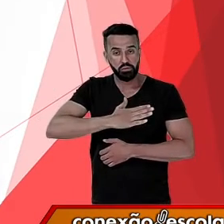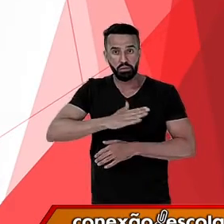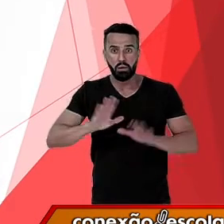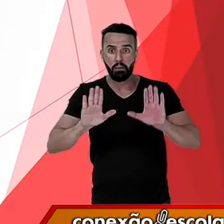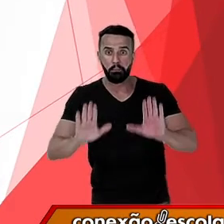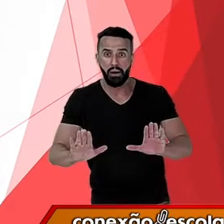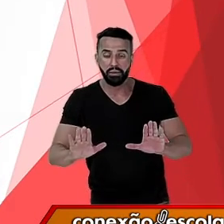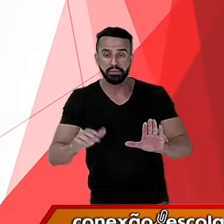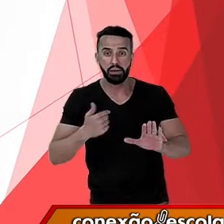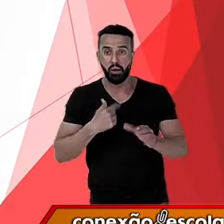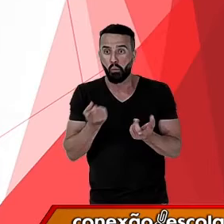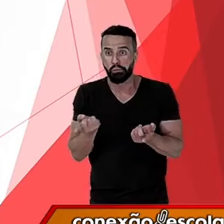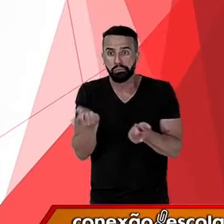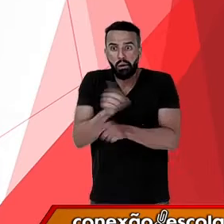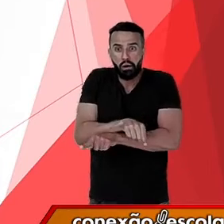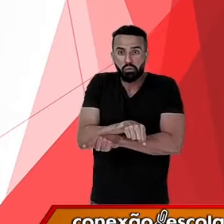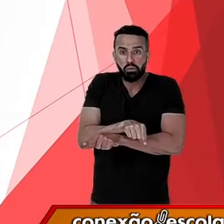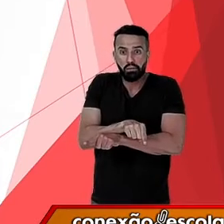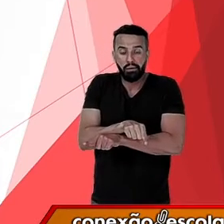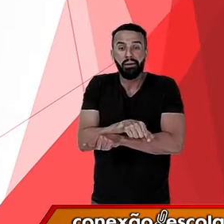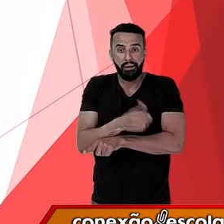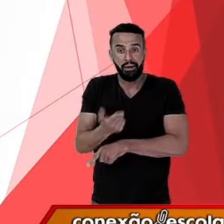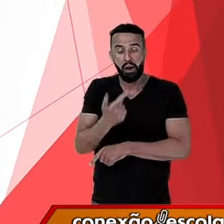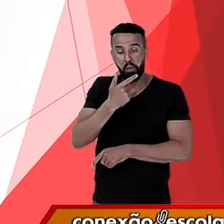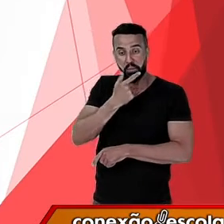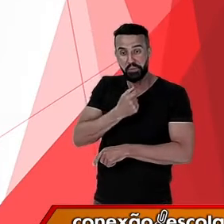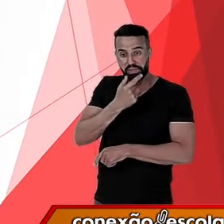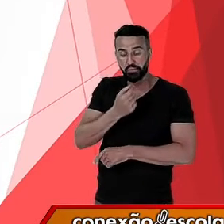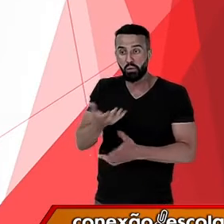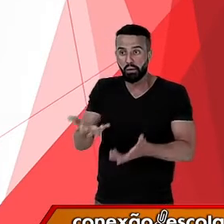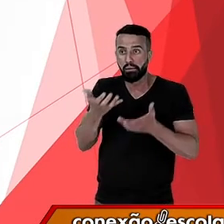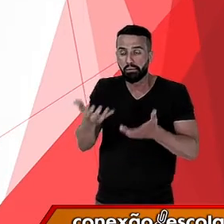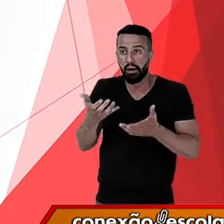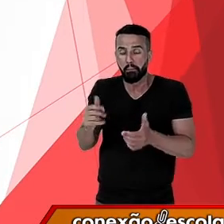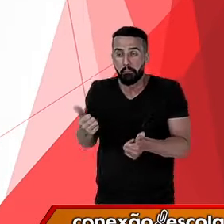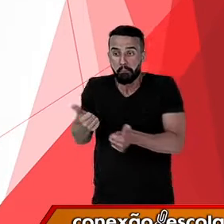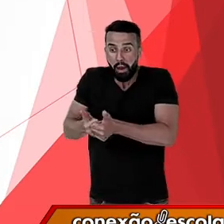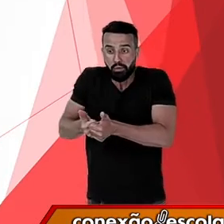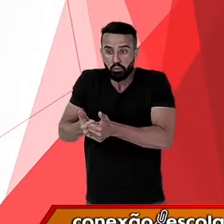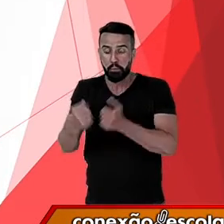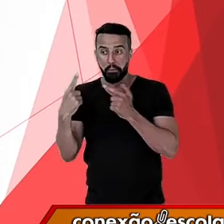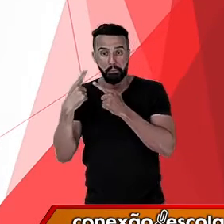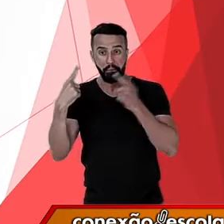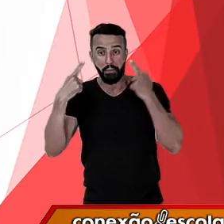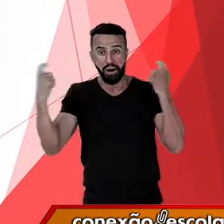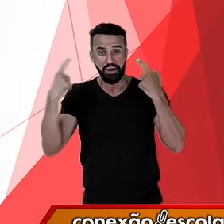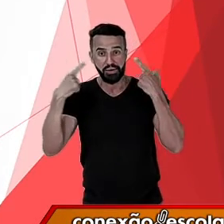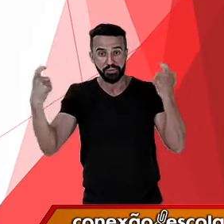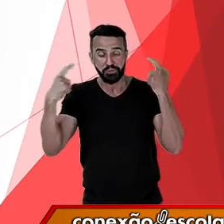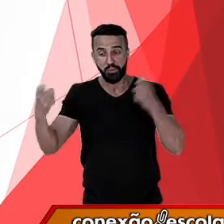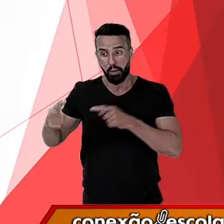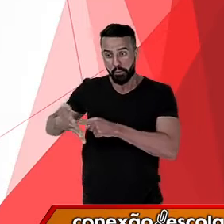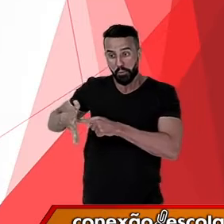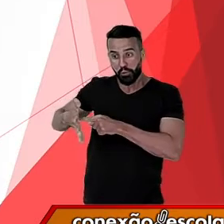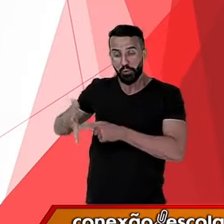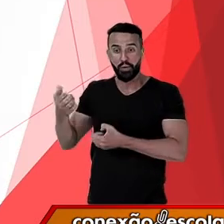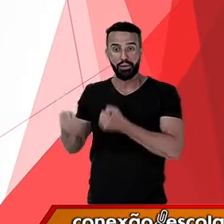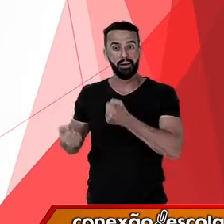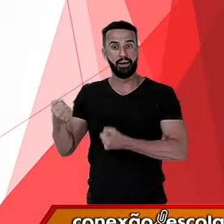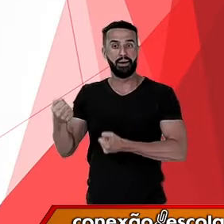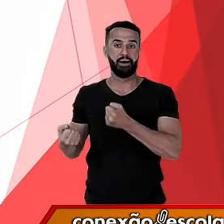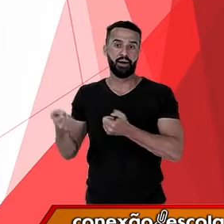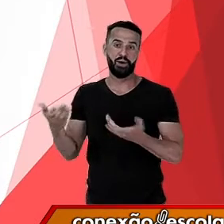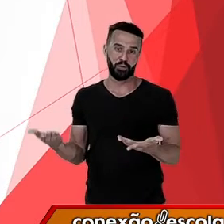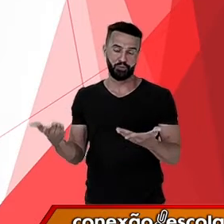justamente o contrário. O Seninha, ele precisa de barulho, e o barulho específico de um motor de carro para